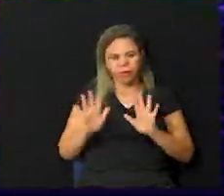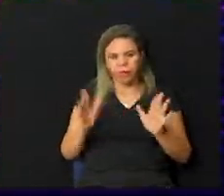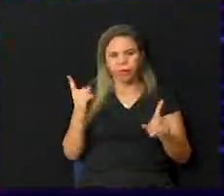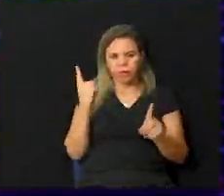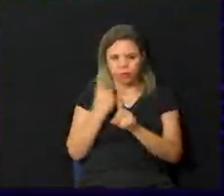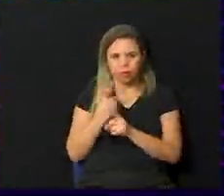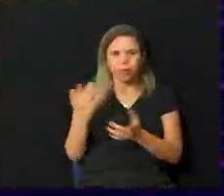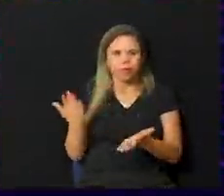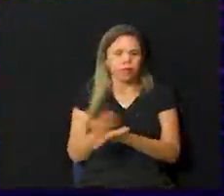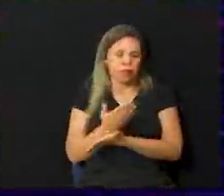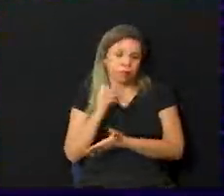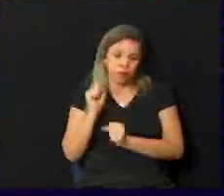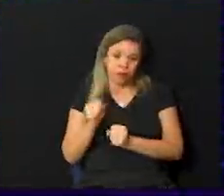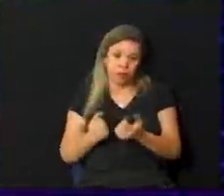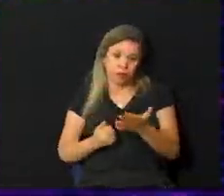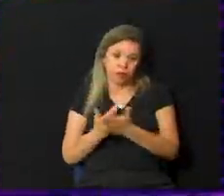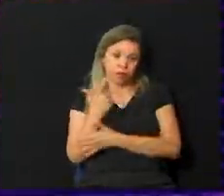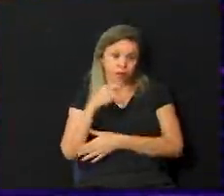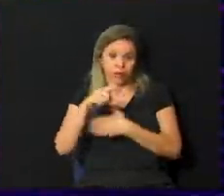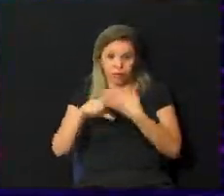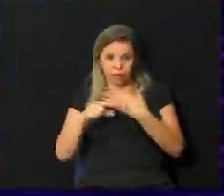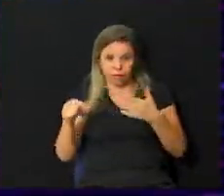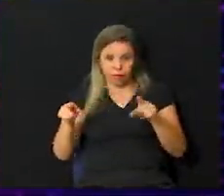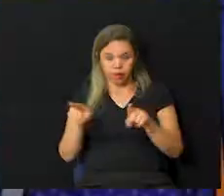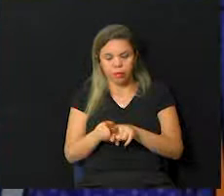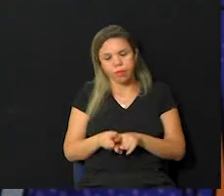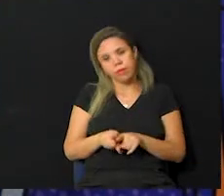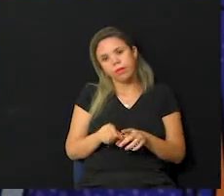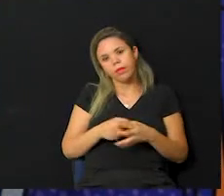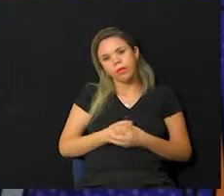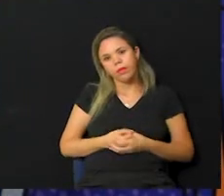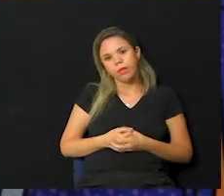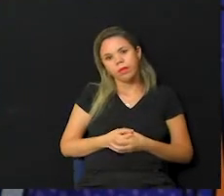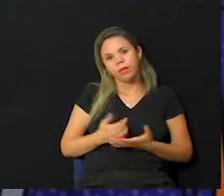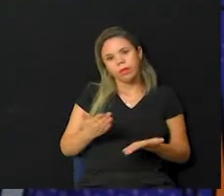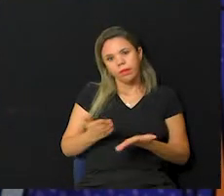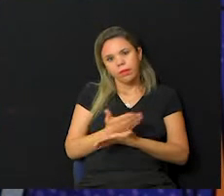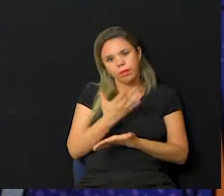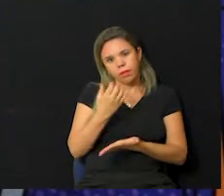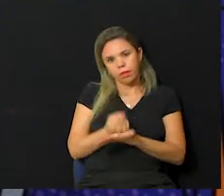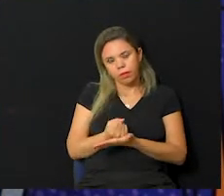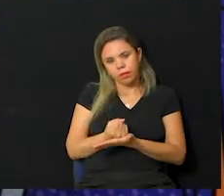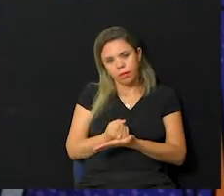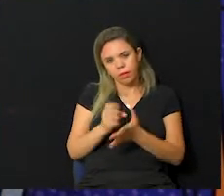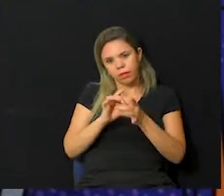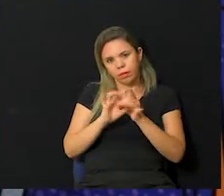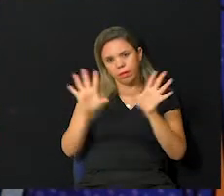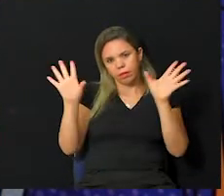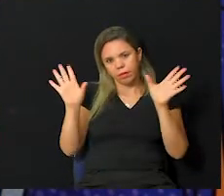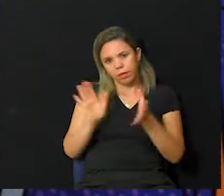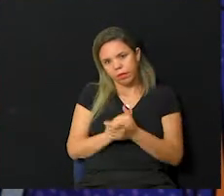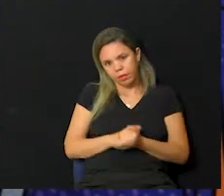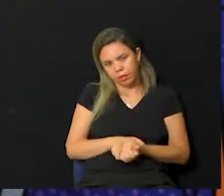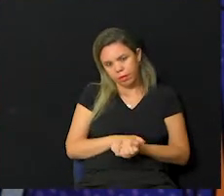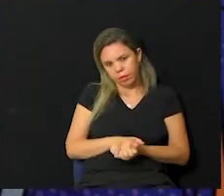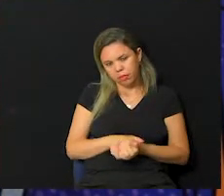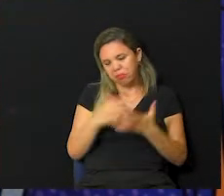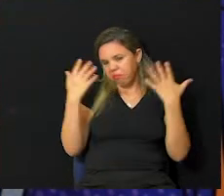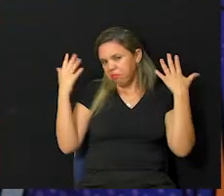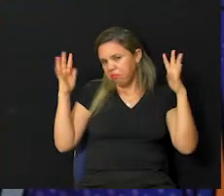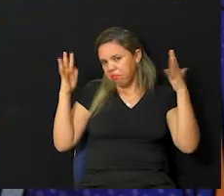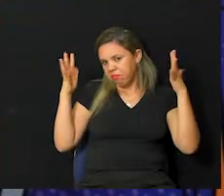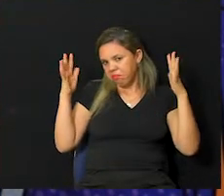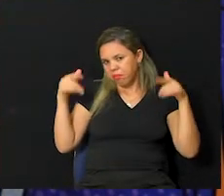erro, você vai encontrar o livro. Ou você pode comprar o livro na Amazon também, que o e-book fica lá disponível lá.